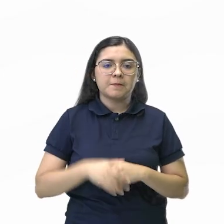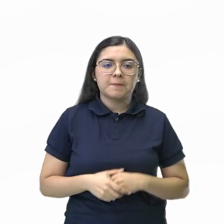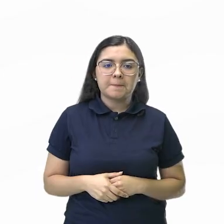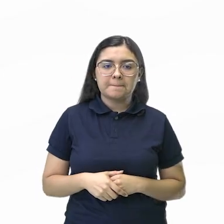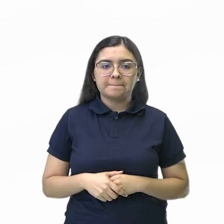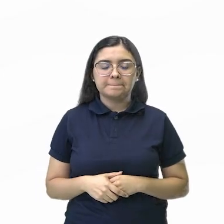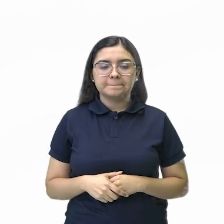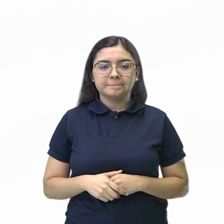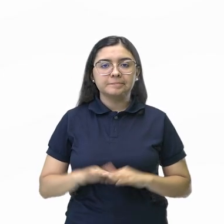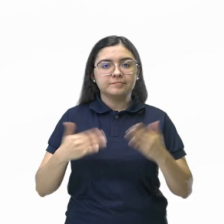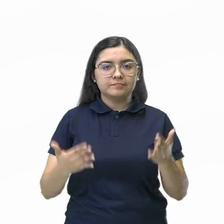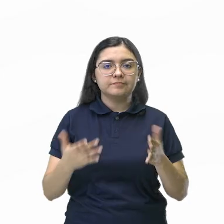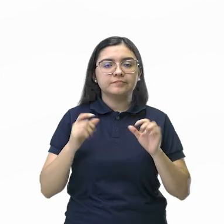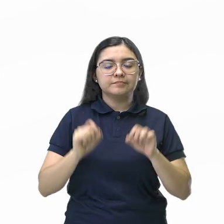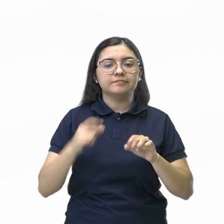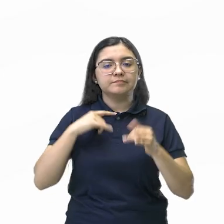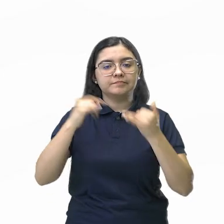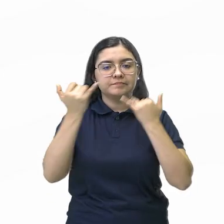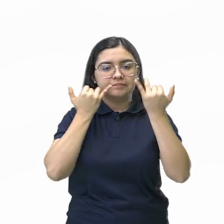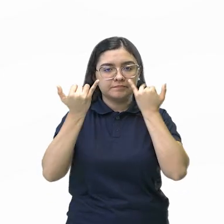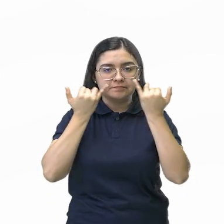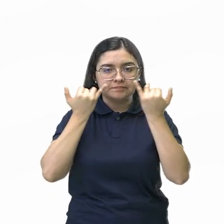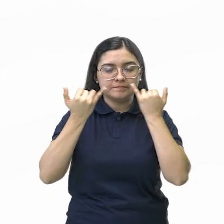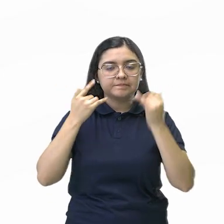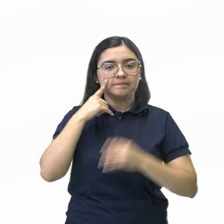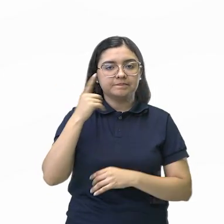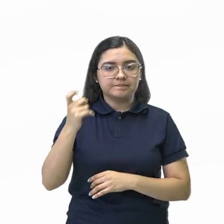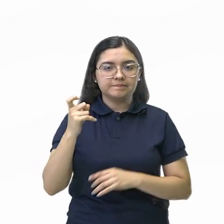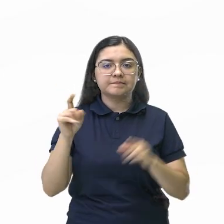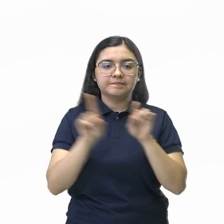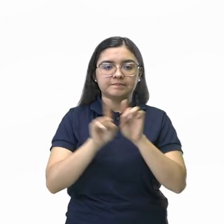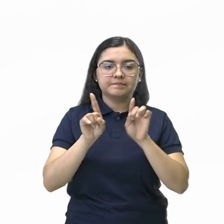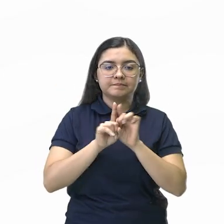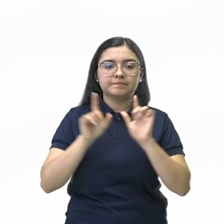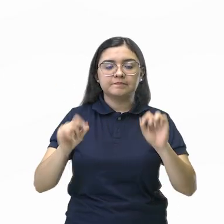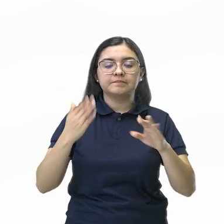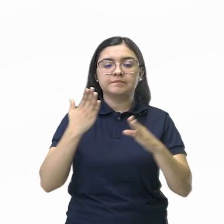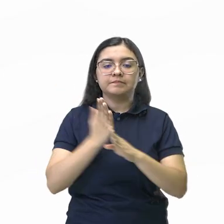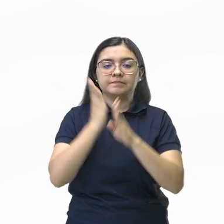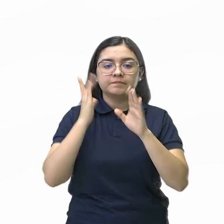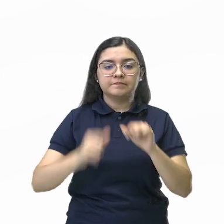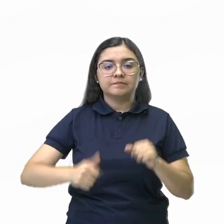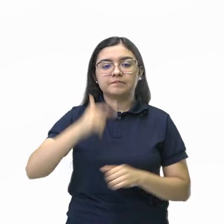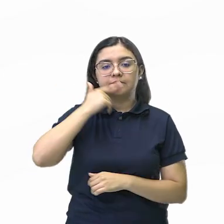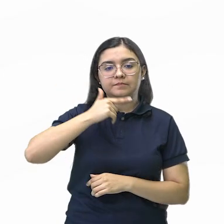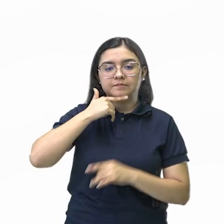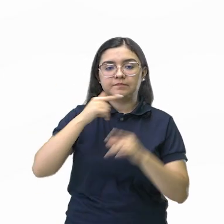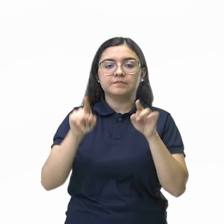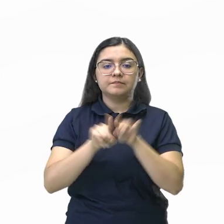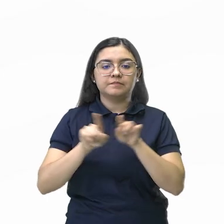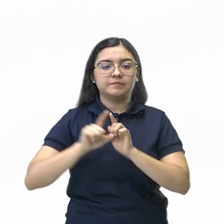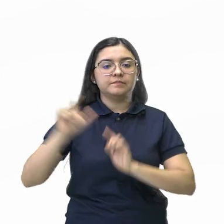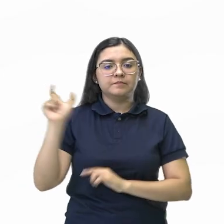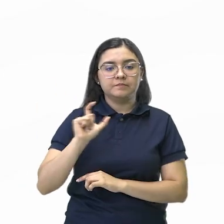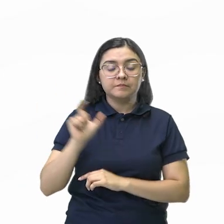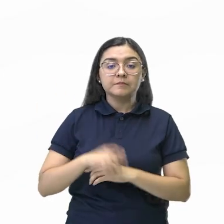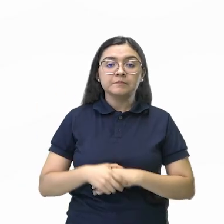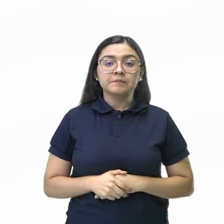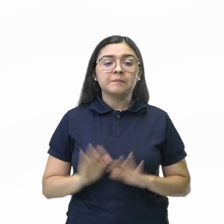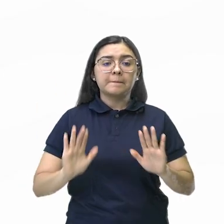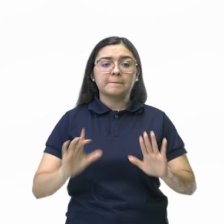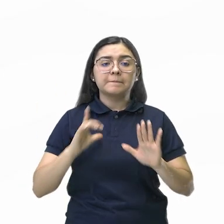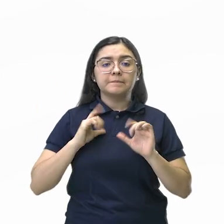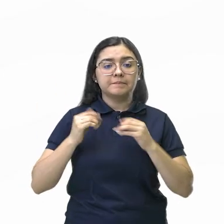curiosidade? Então, fica aí uma informação bem interessante sobre a descoberta do queijo e do iogurte.